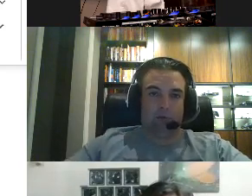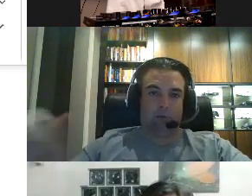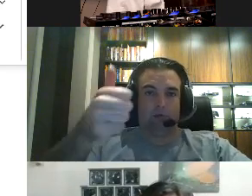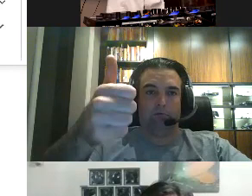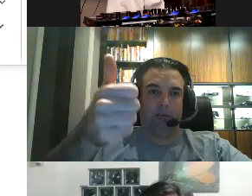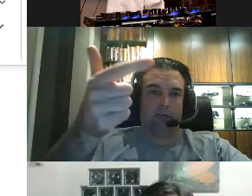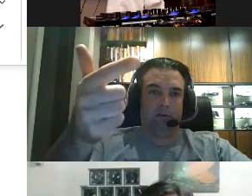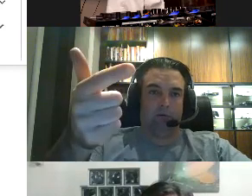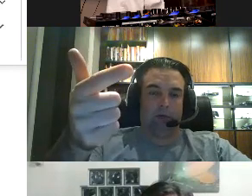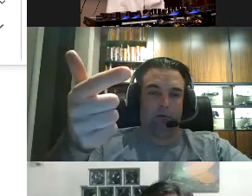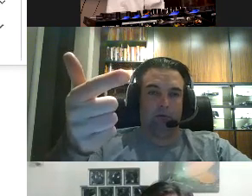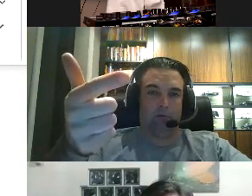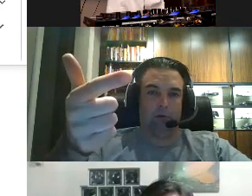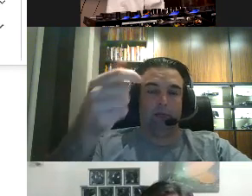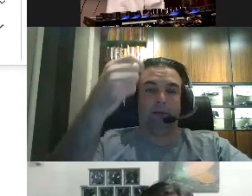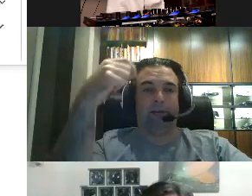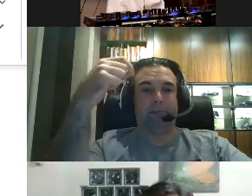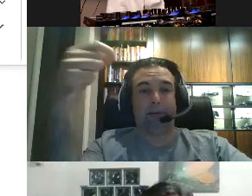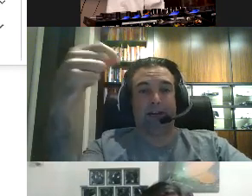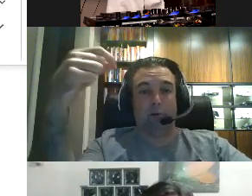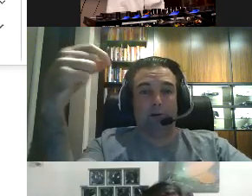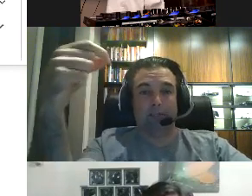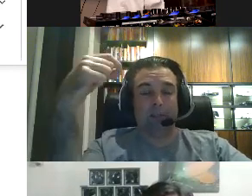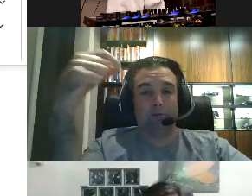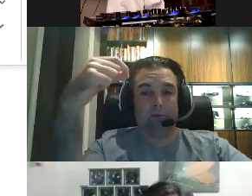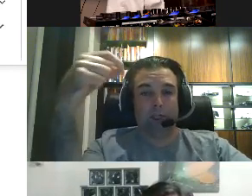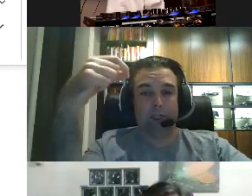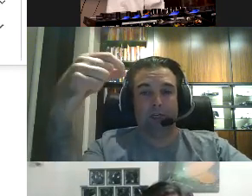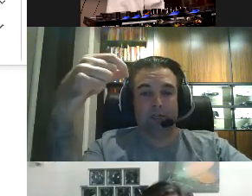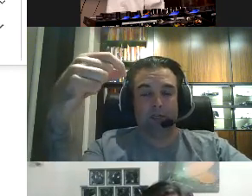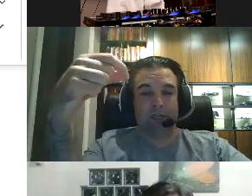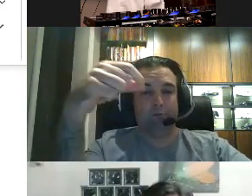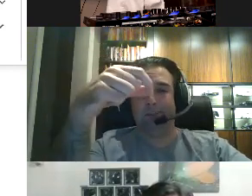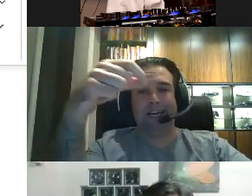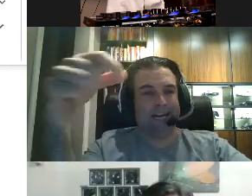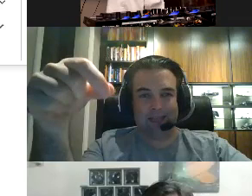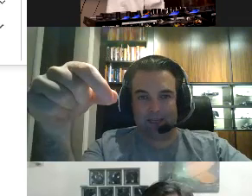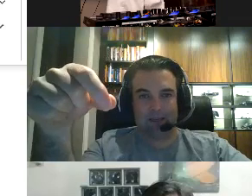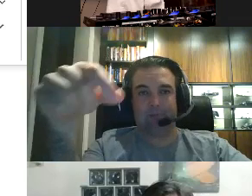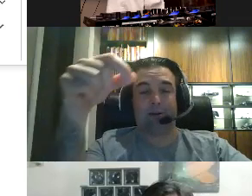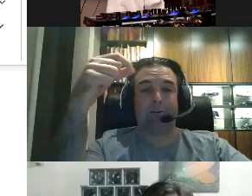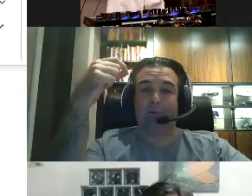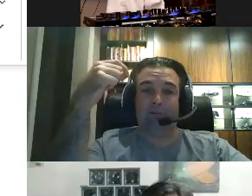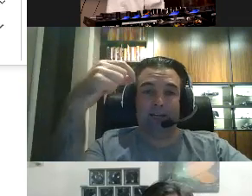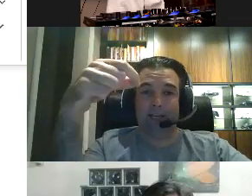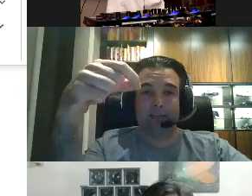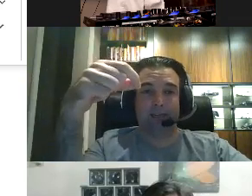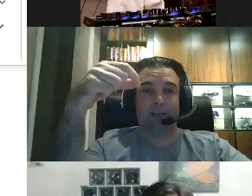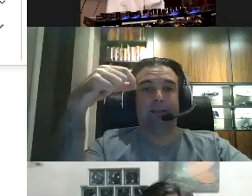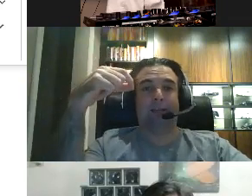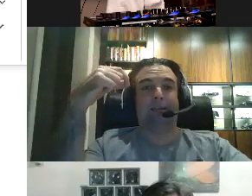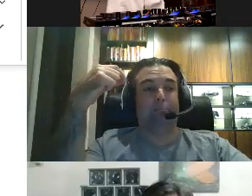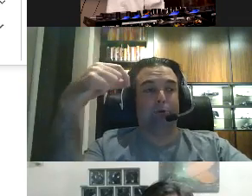rio, talveg, córrego. Mas para nós, em hidrologia, não tem nada. Para nós é uma